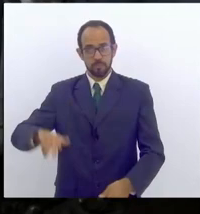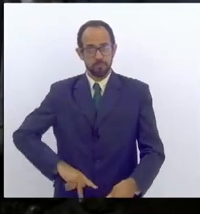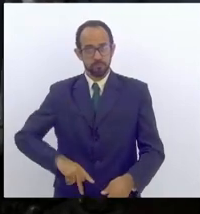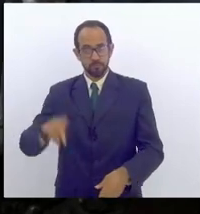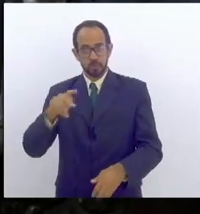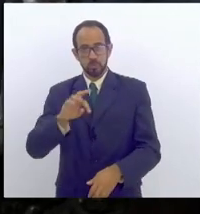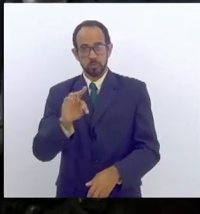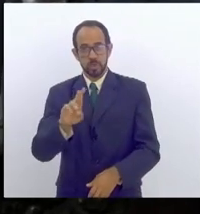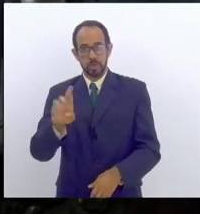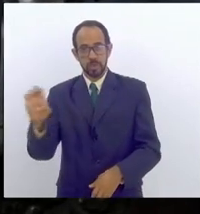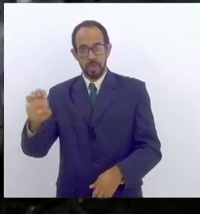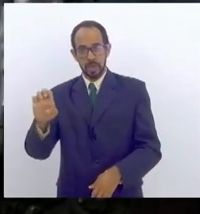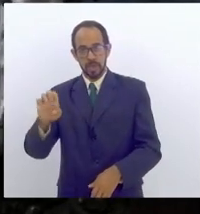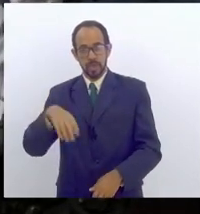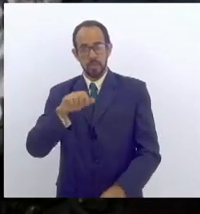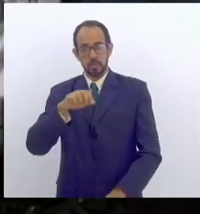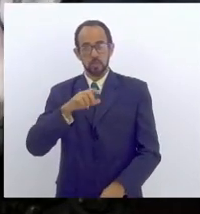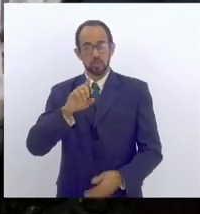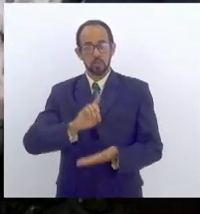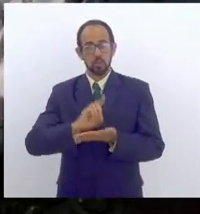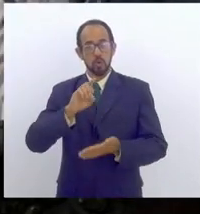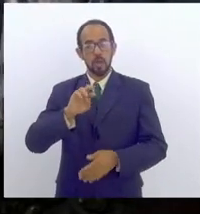Henrique Carlos de Andrade Figueira,